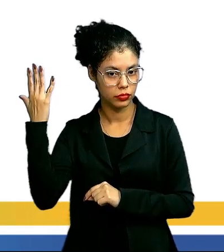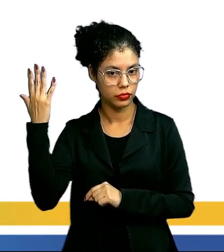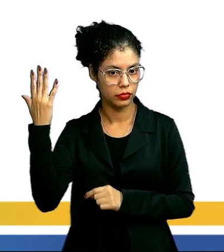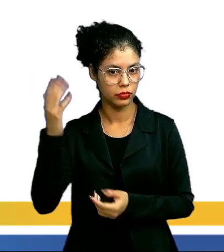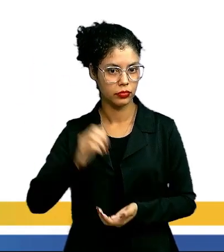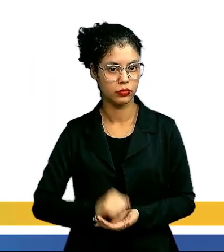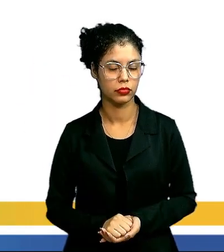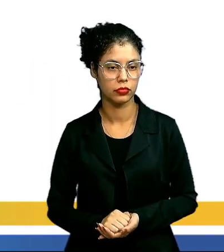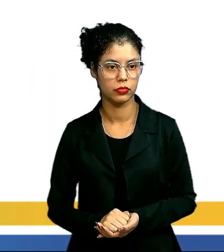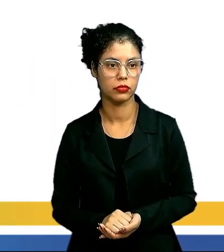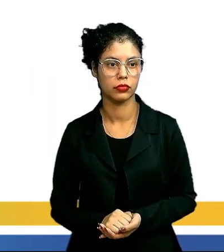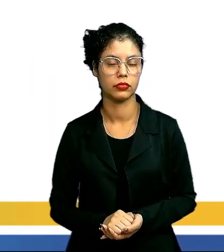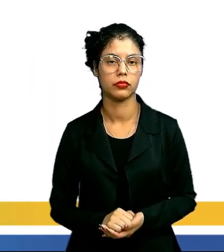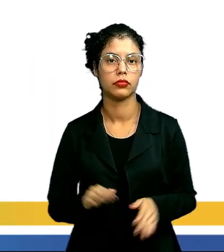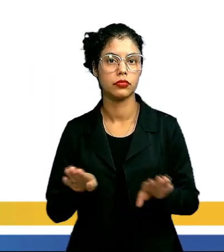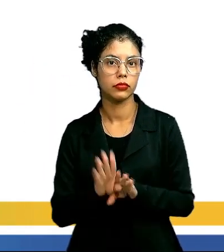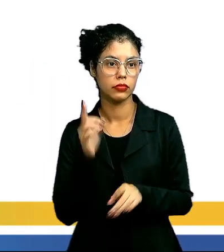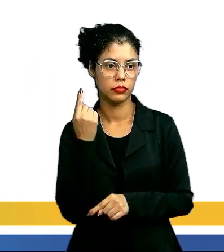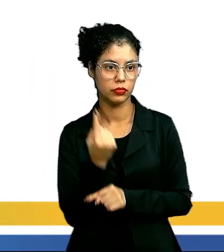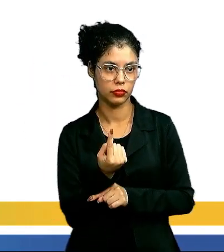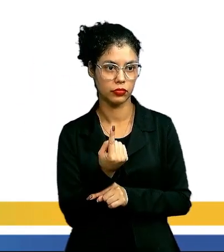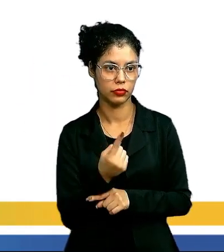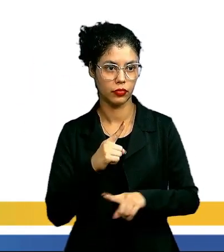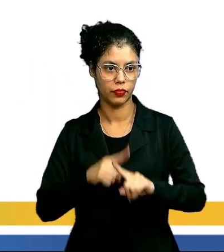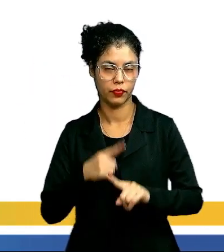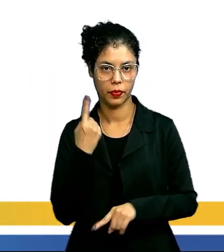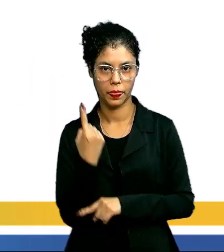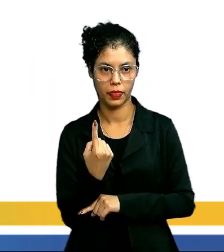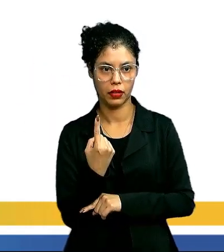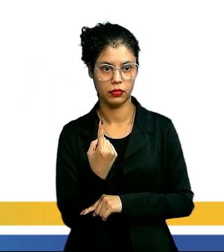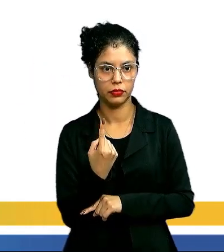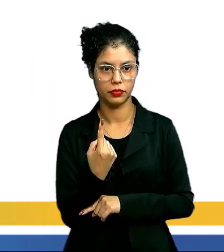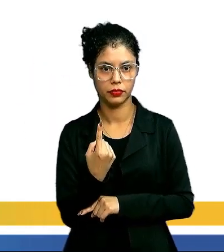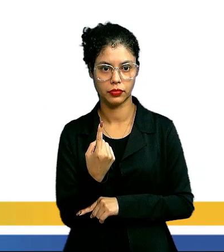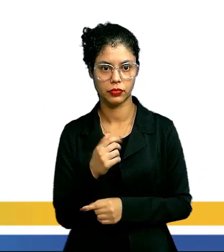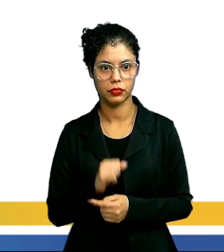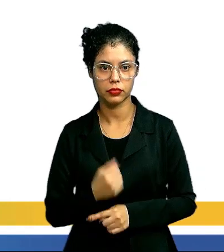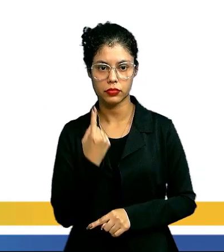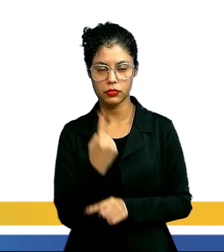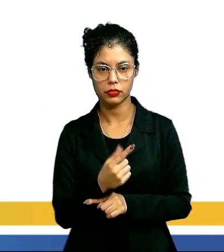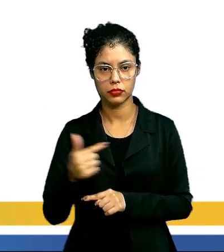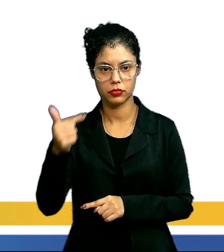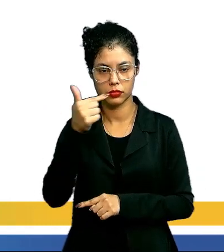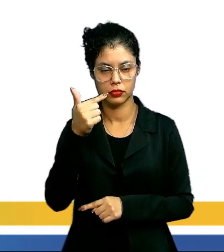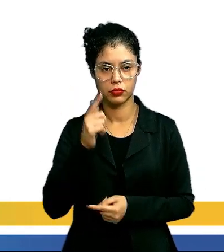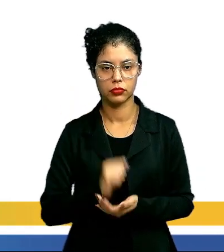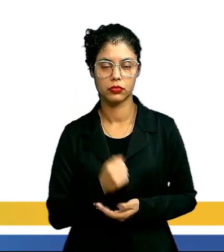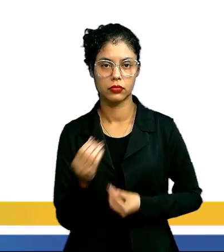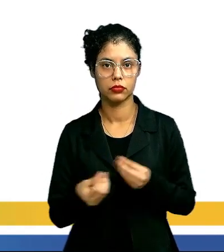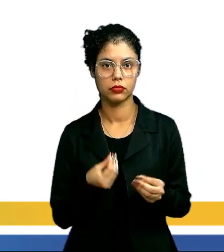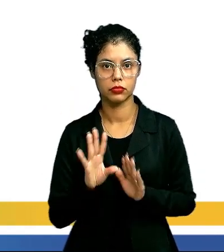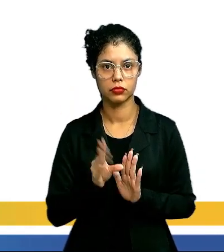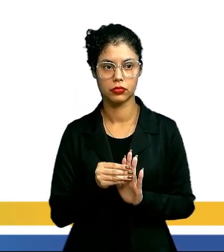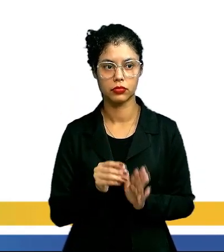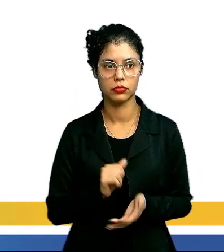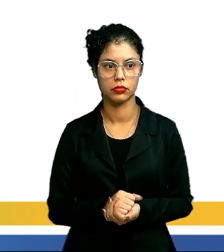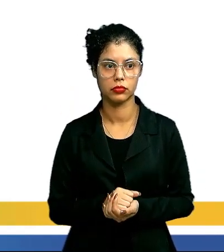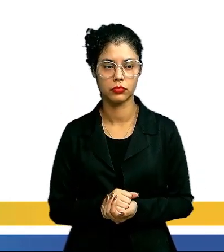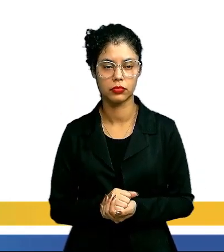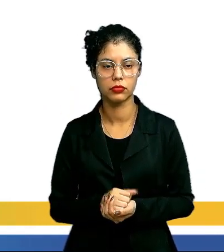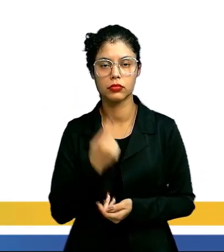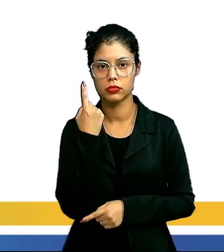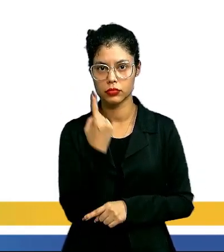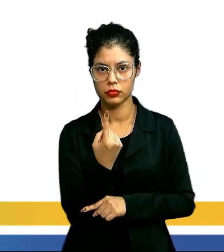aqui um vezes um é um ao quadrado como está aqui aí